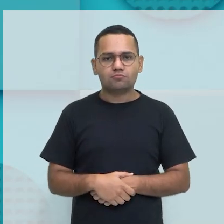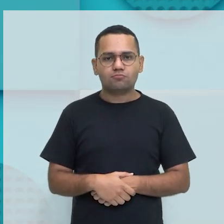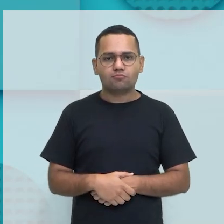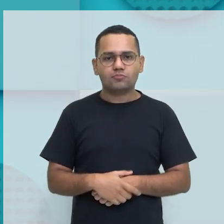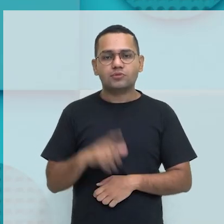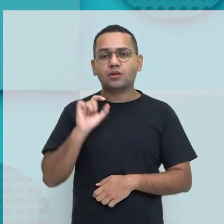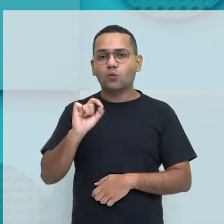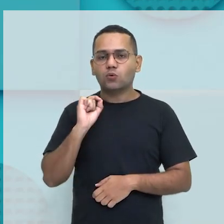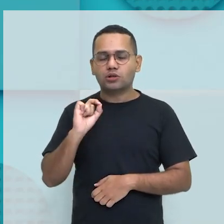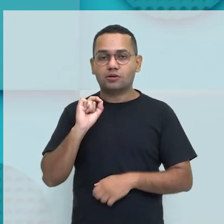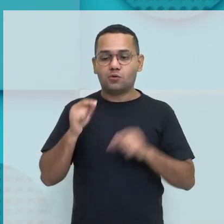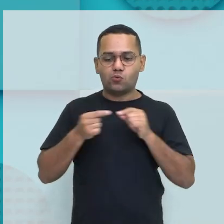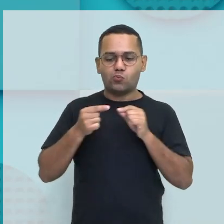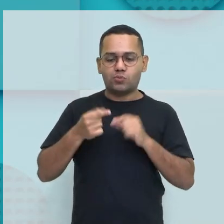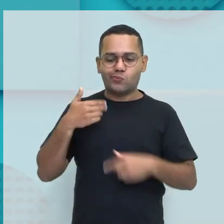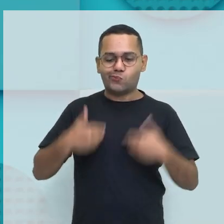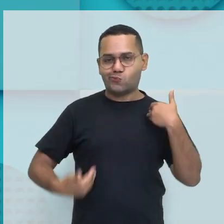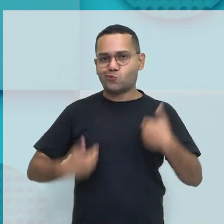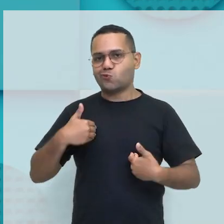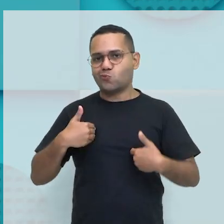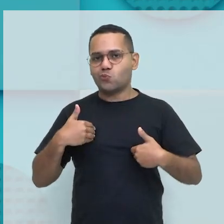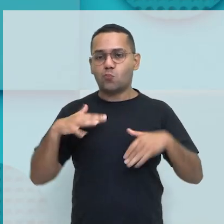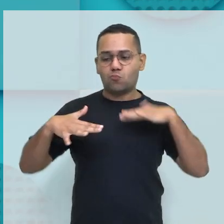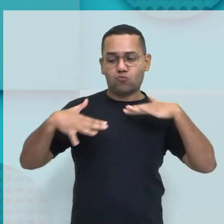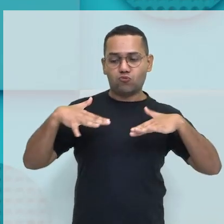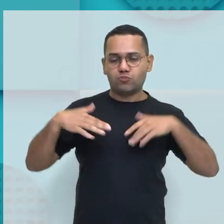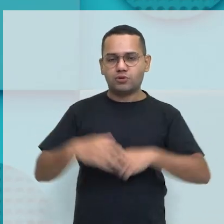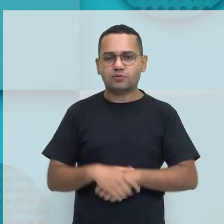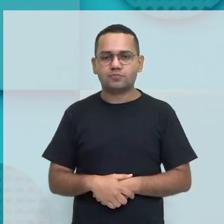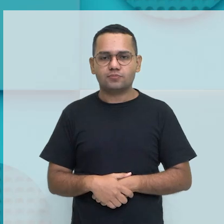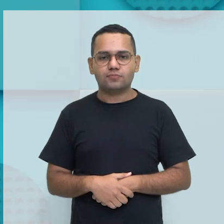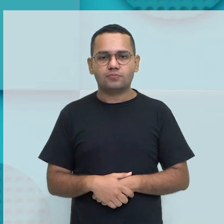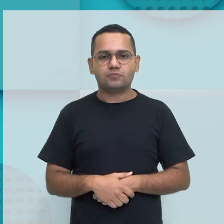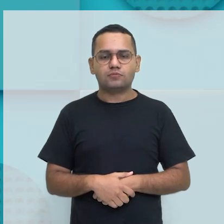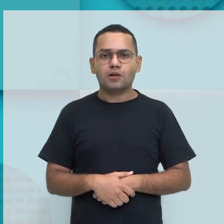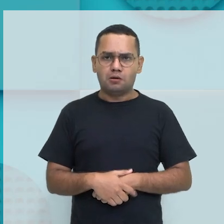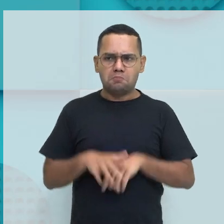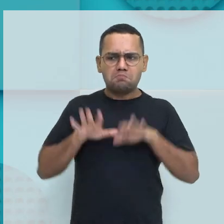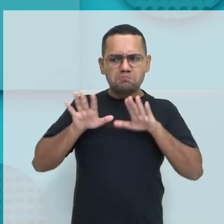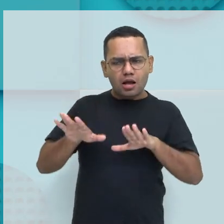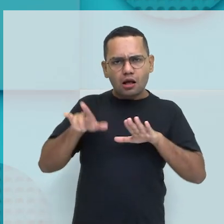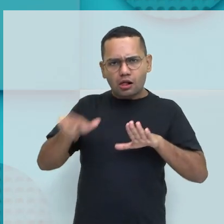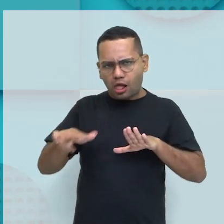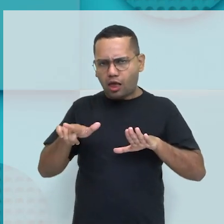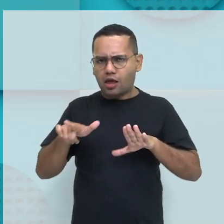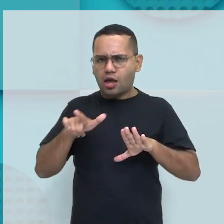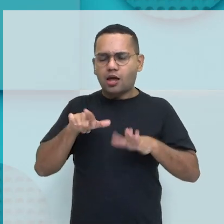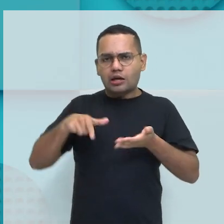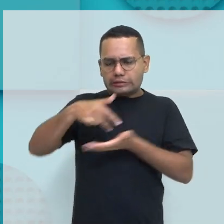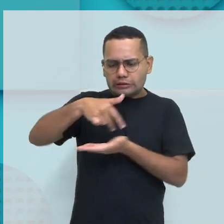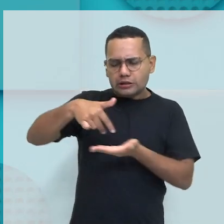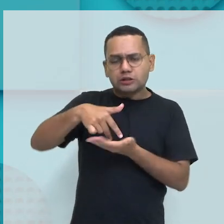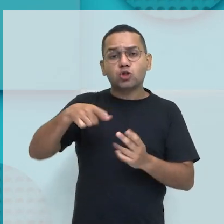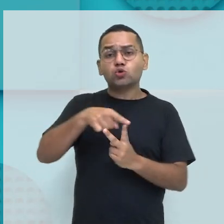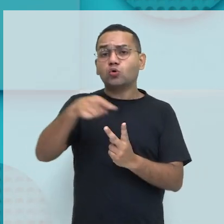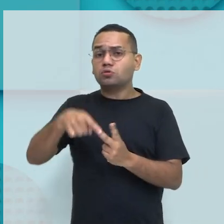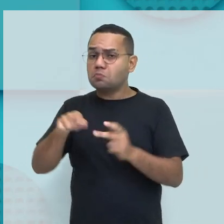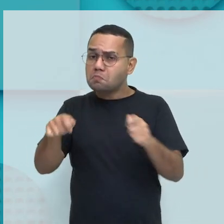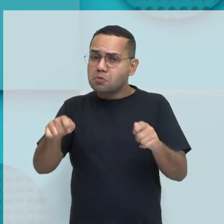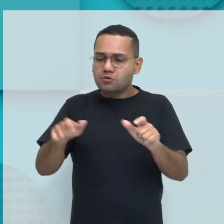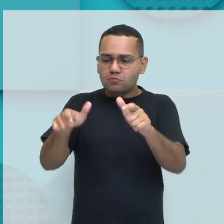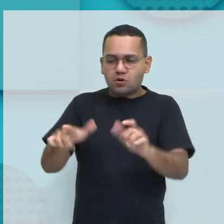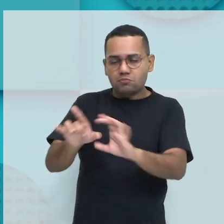dança do corpo, que ela pode ser dançada tanto em palcos e também em espaços públicos.